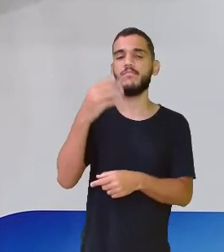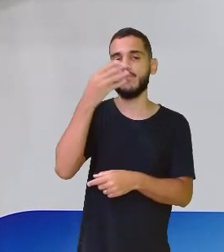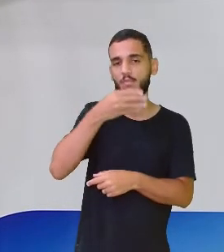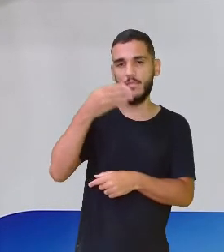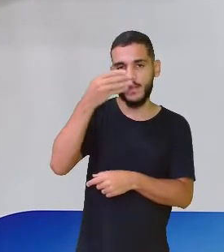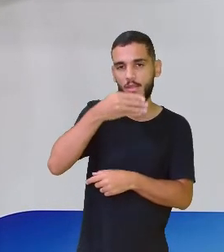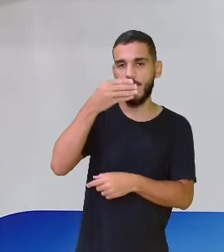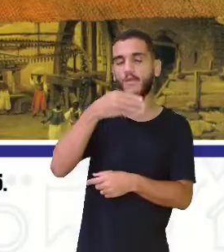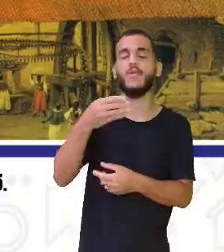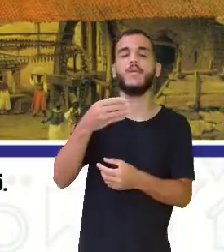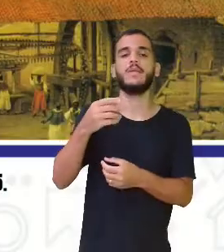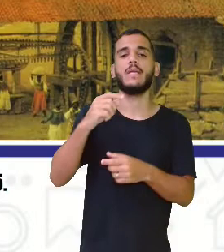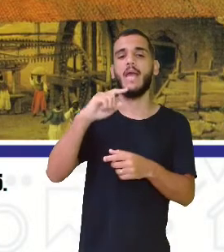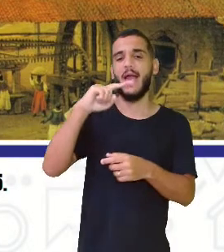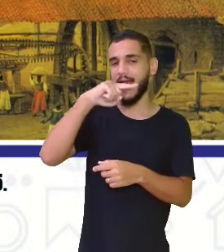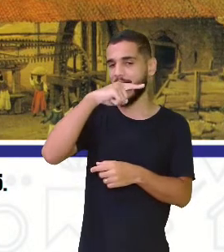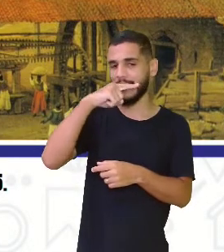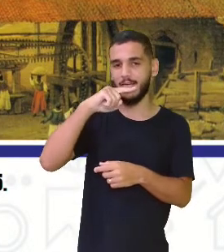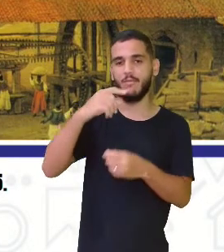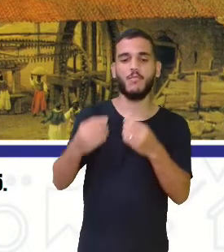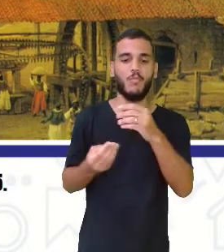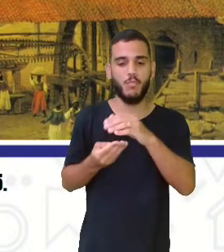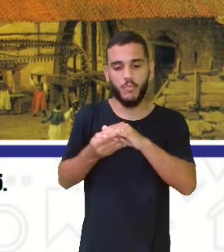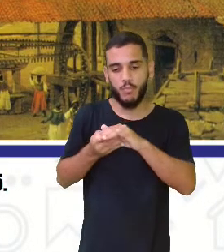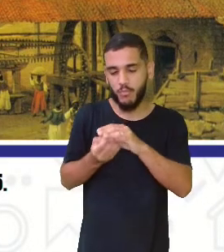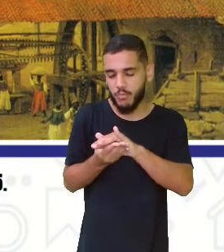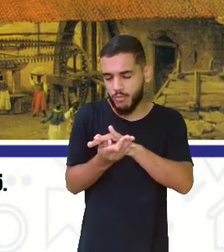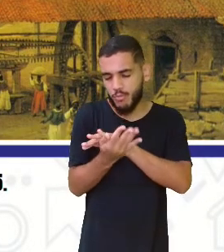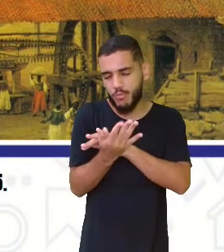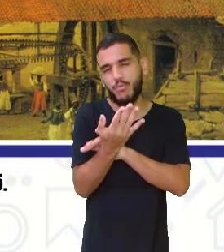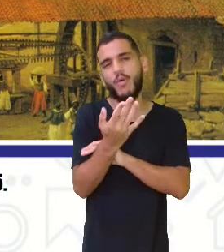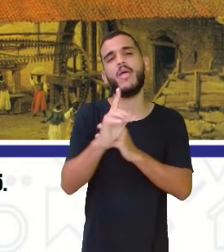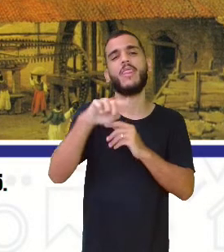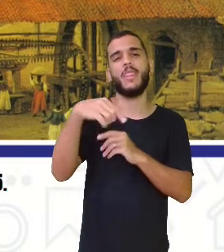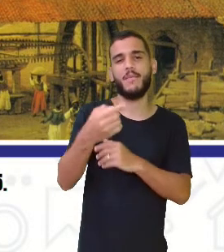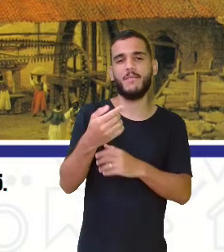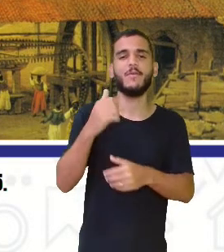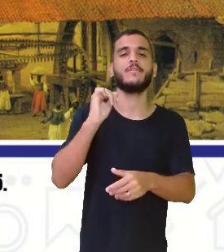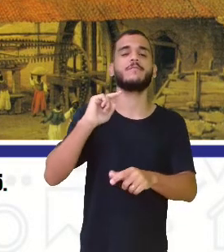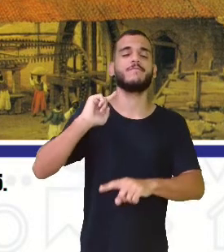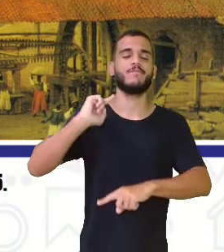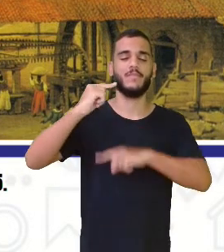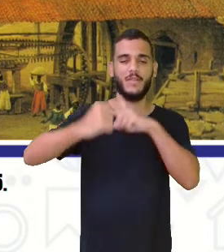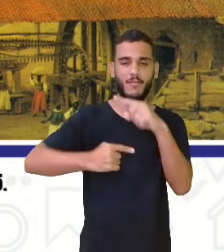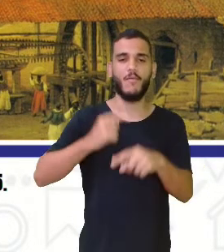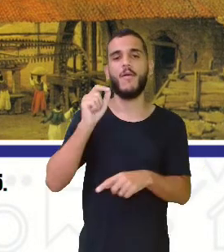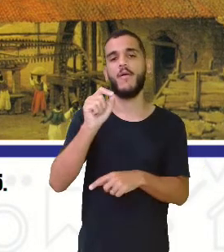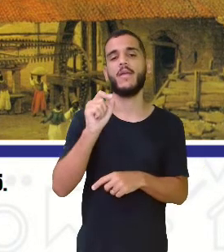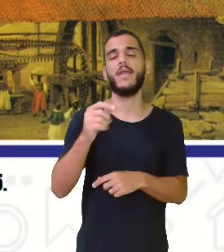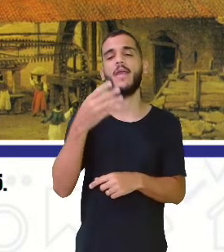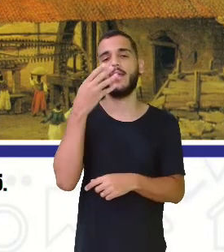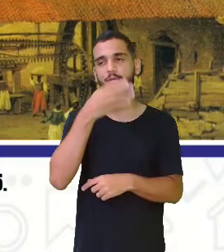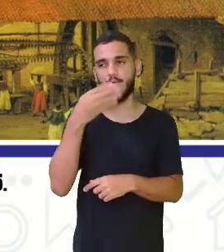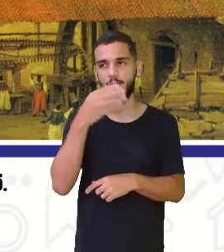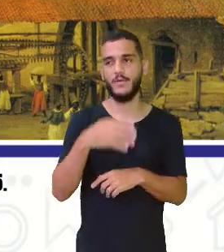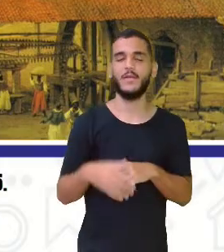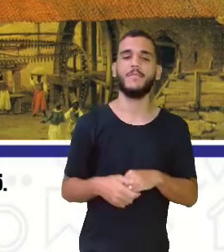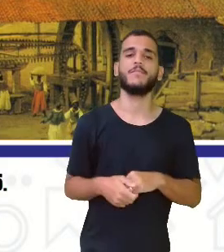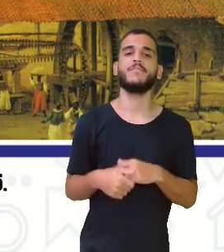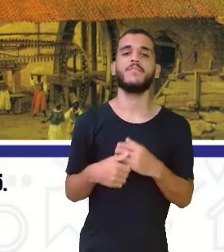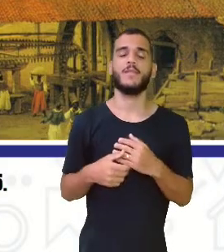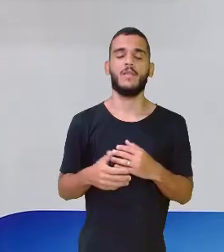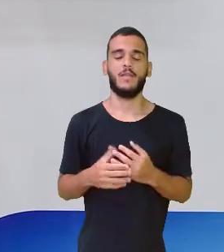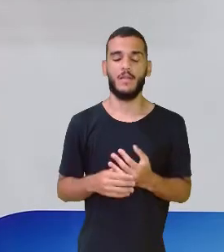moer. Então, esse é um tipo de engenho. E existe um outro tipo também, onde a tração ela não será hidráulica,